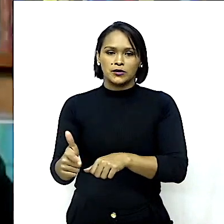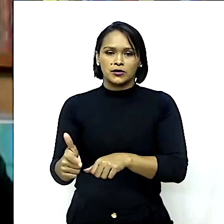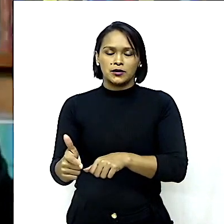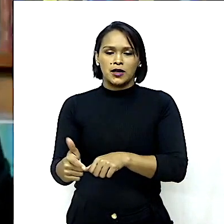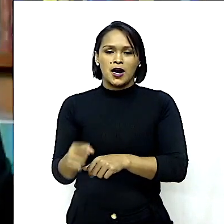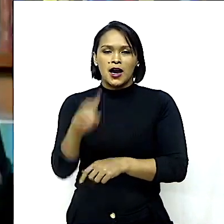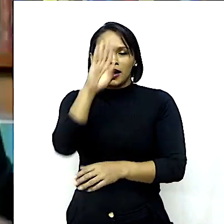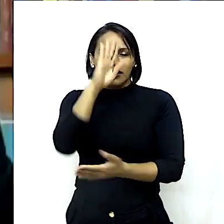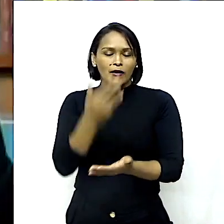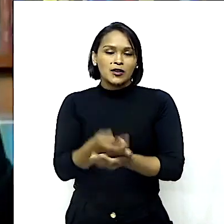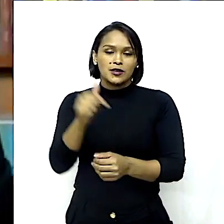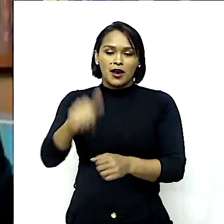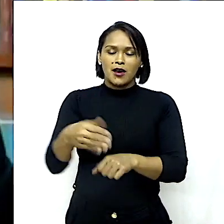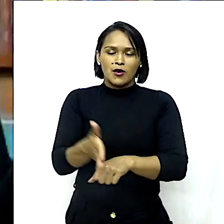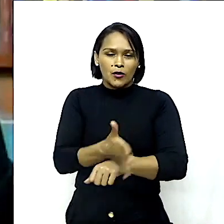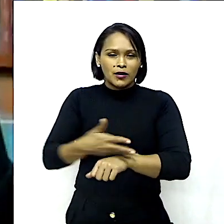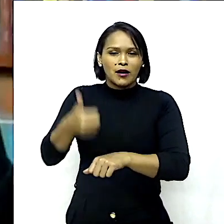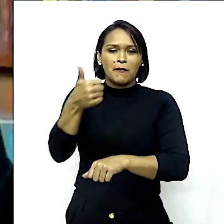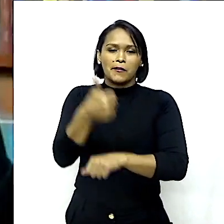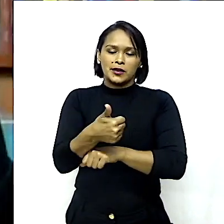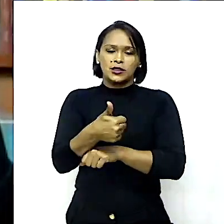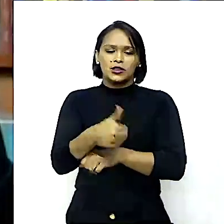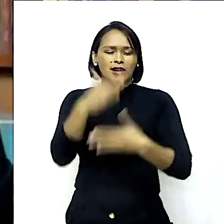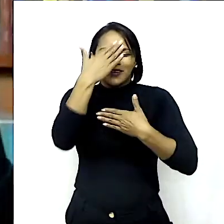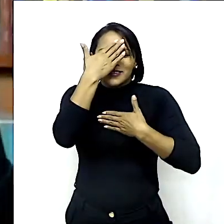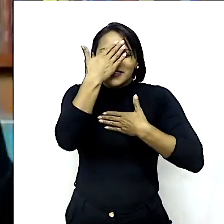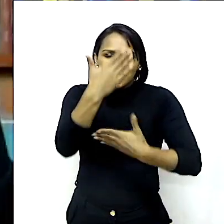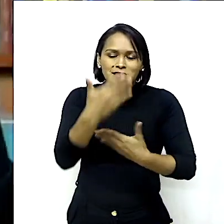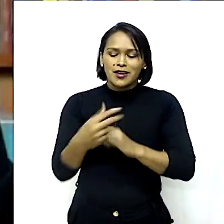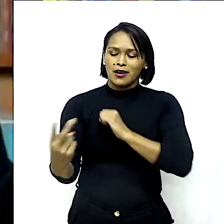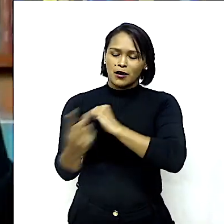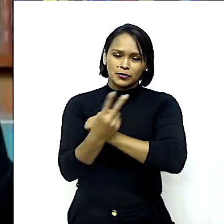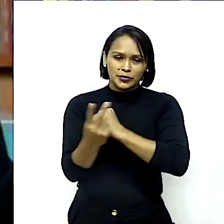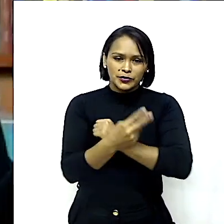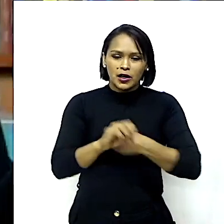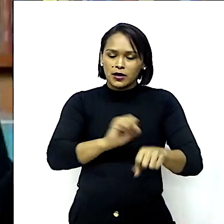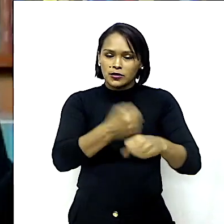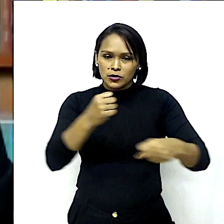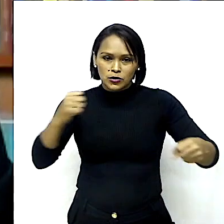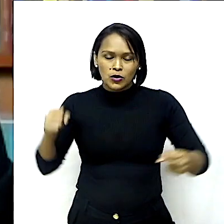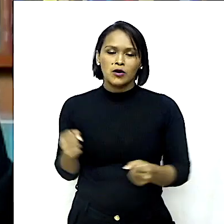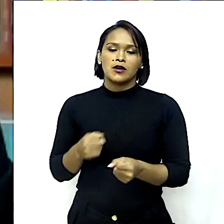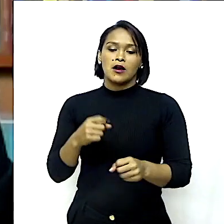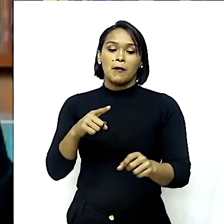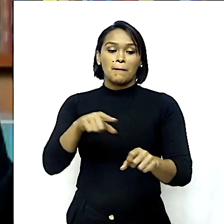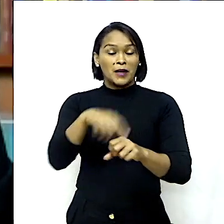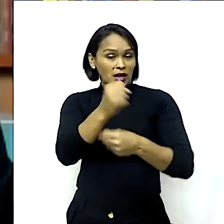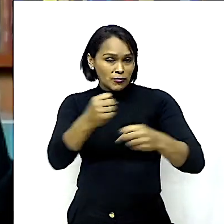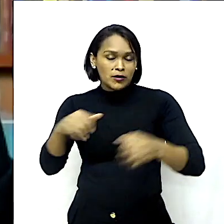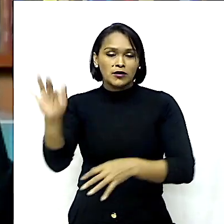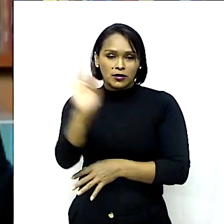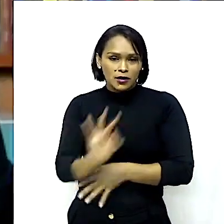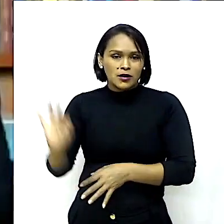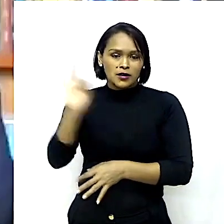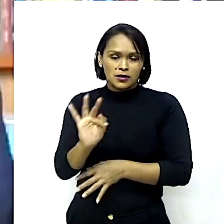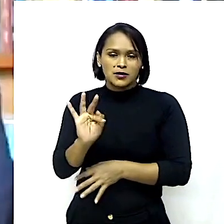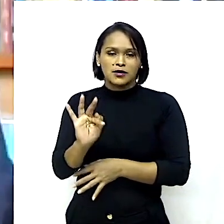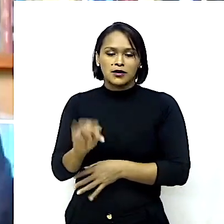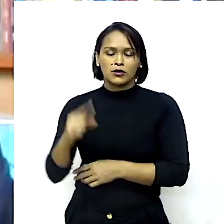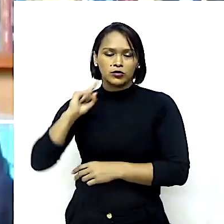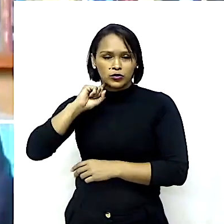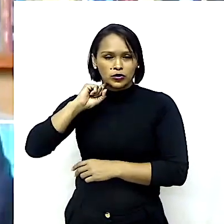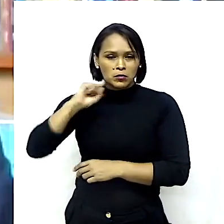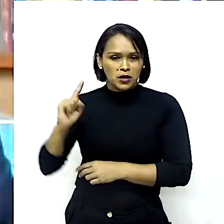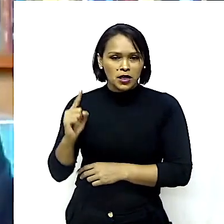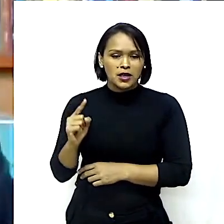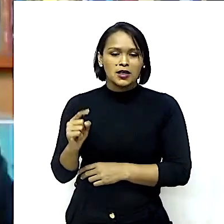aí o Itamaraty agradeceria muito a ajuda da indústria para que a indústria Federação de indústrias do Estado de Minas